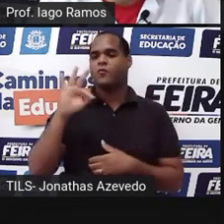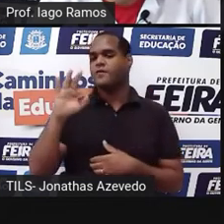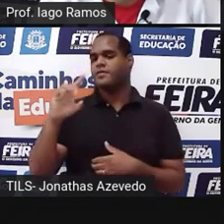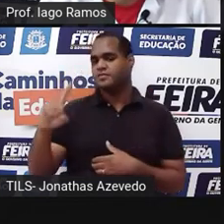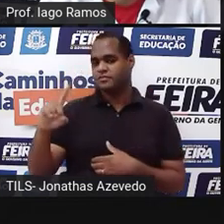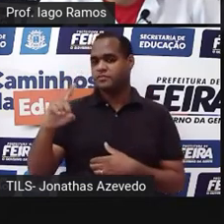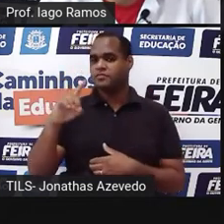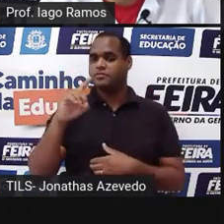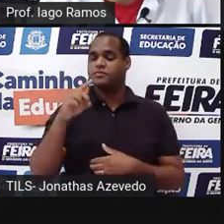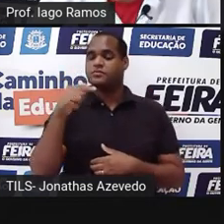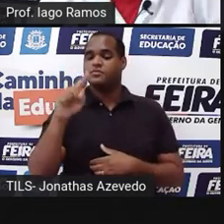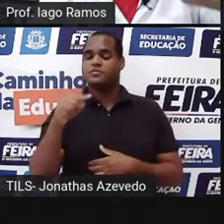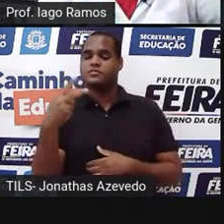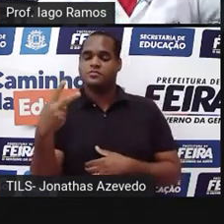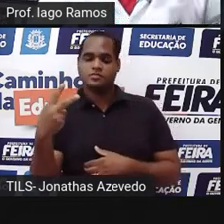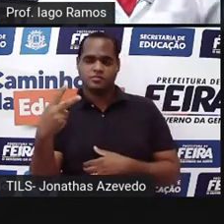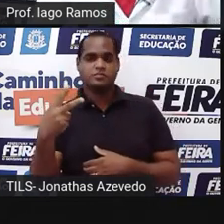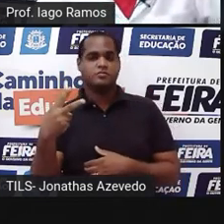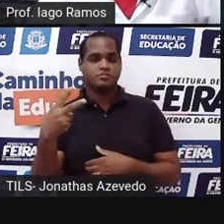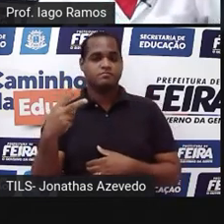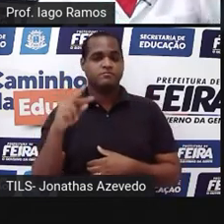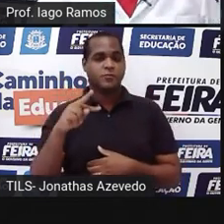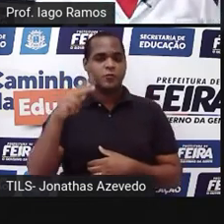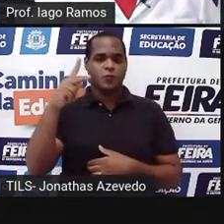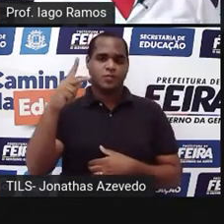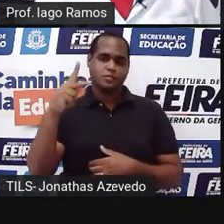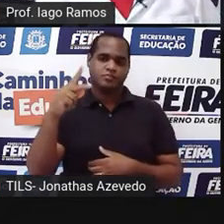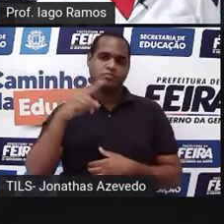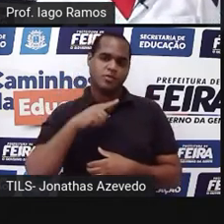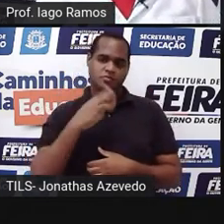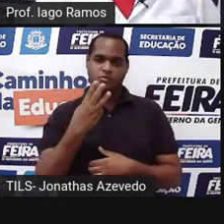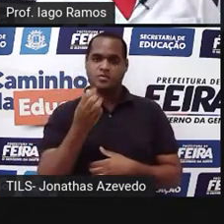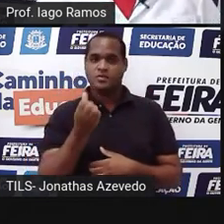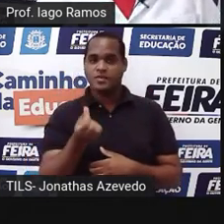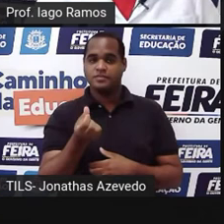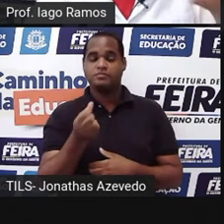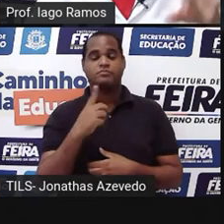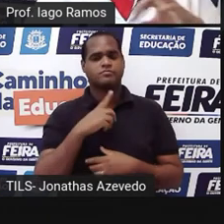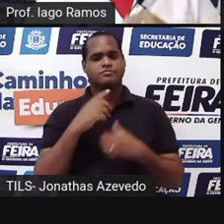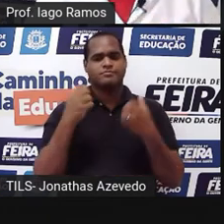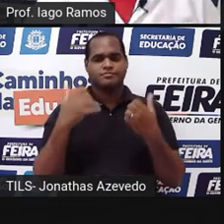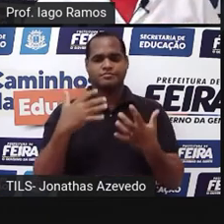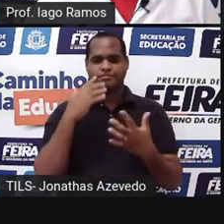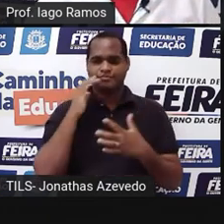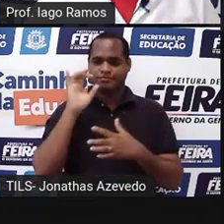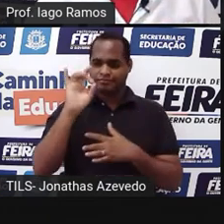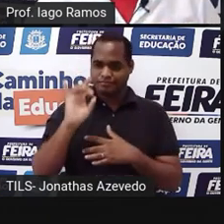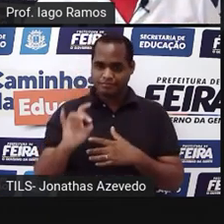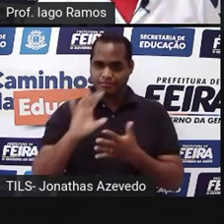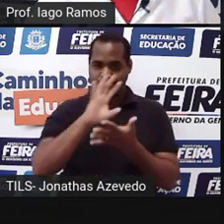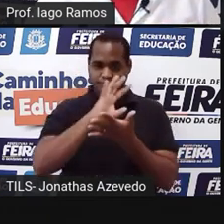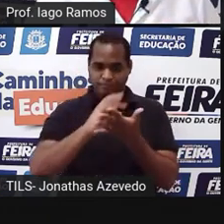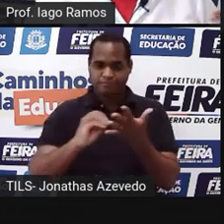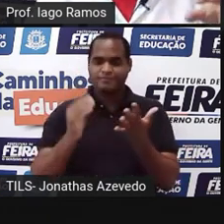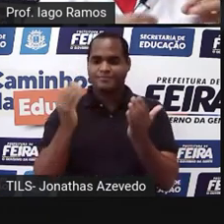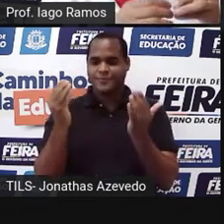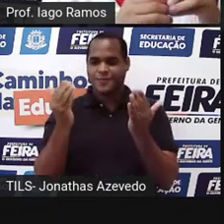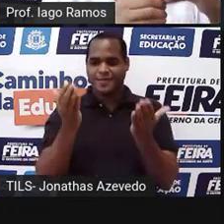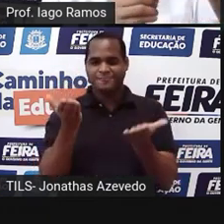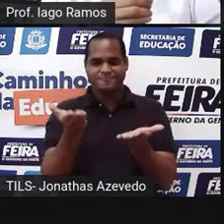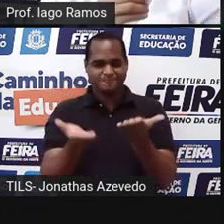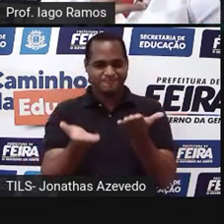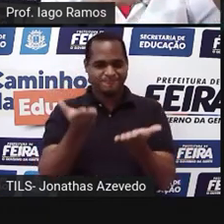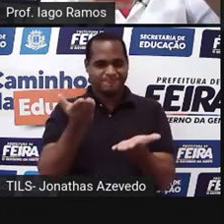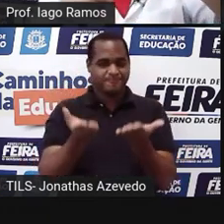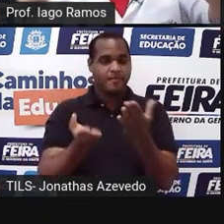FD, 7,2, que é o dobro de 3,6. Então, isso são lados correspondentes proporcionais. Se